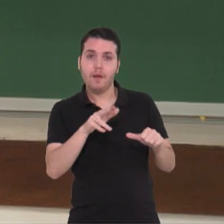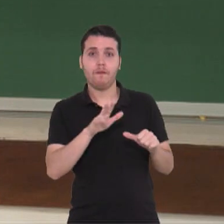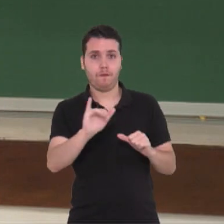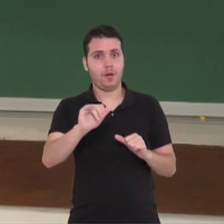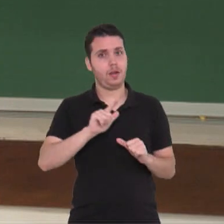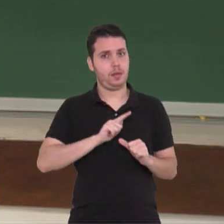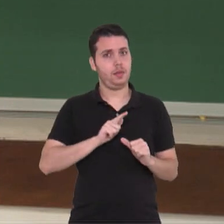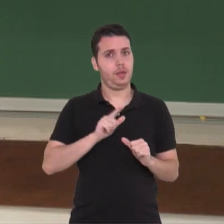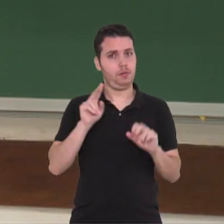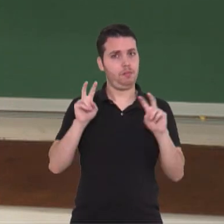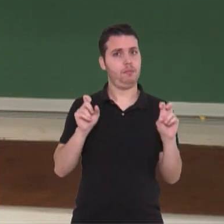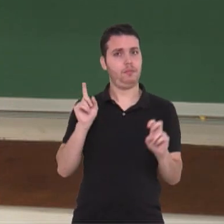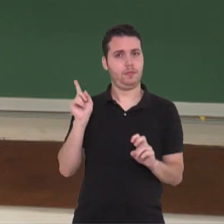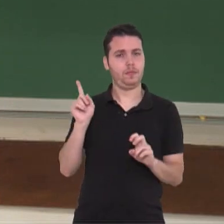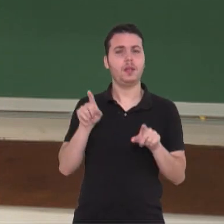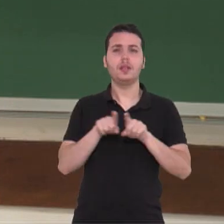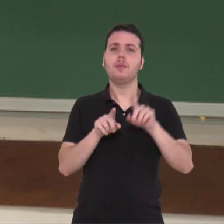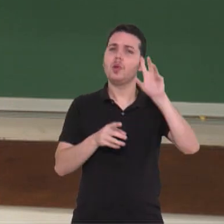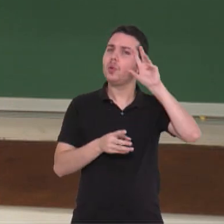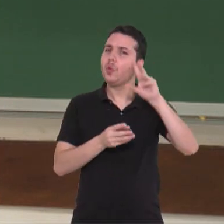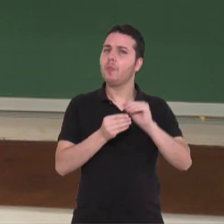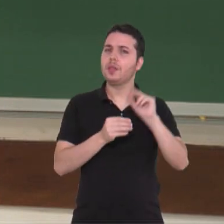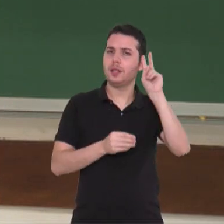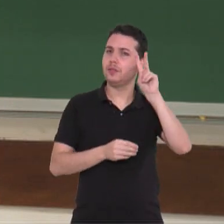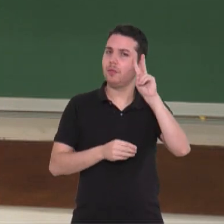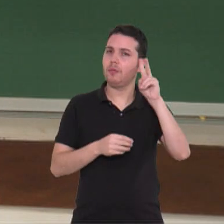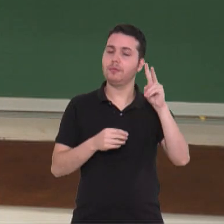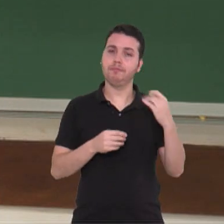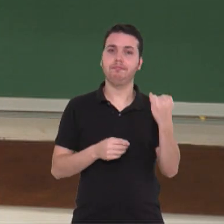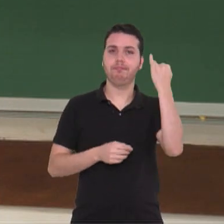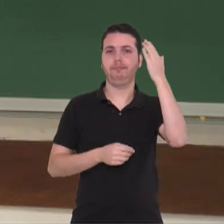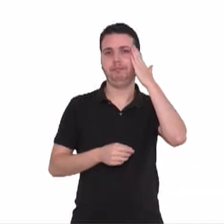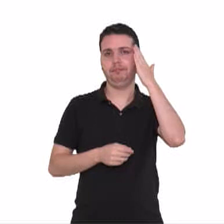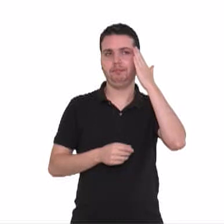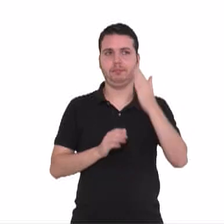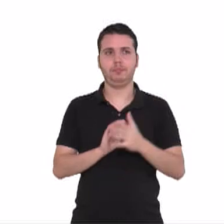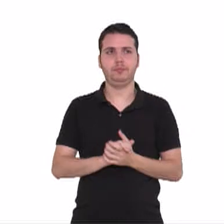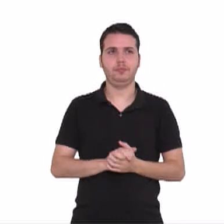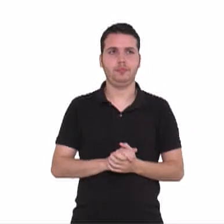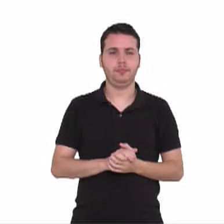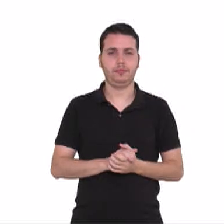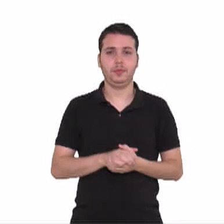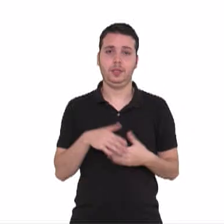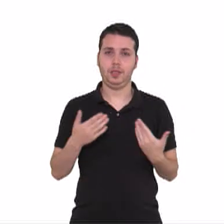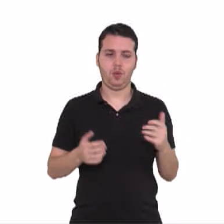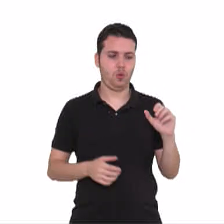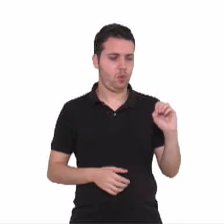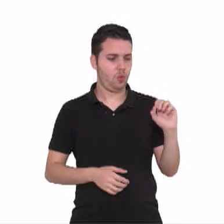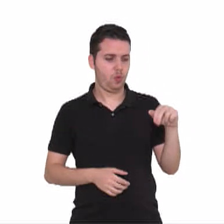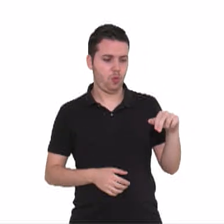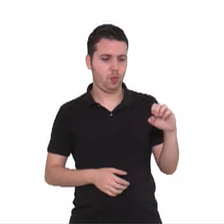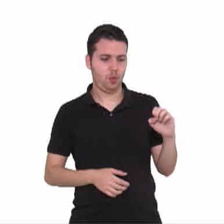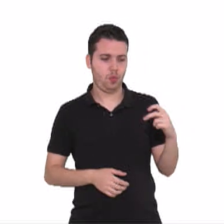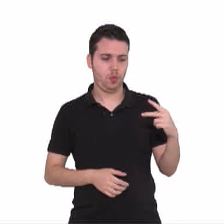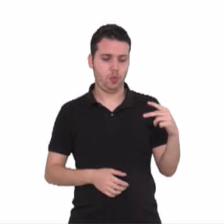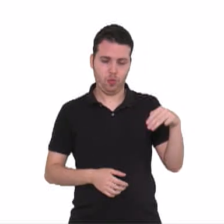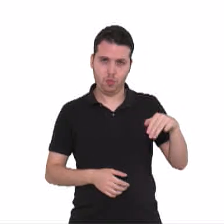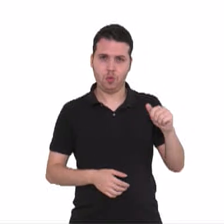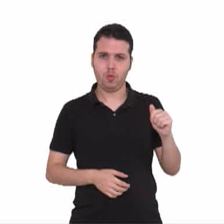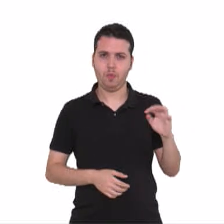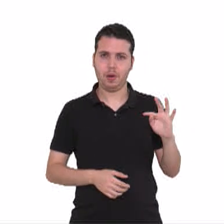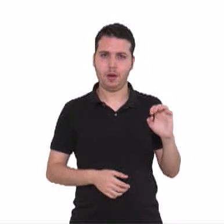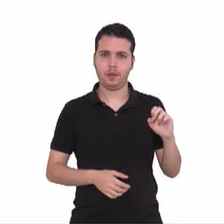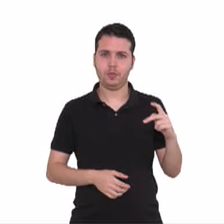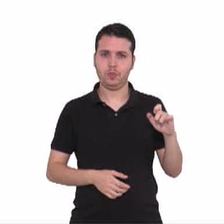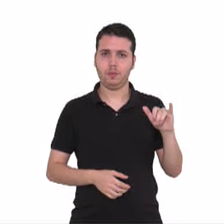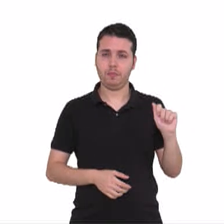você entender uma história também é importante saber. Então, a onomatopeia é uma figura de linguagem, como eu